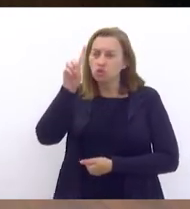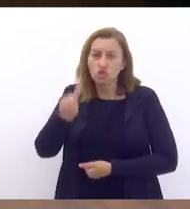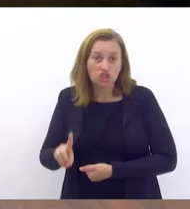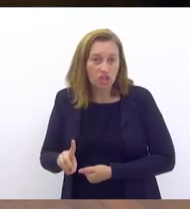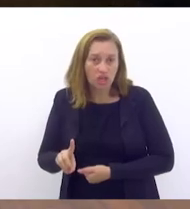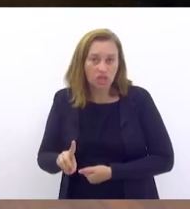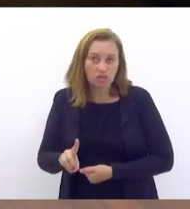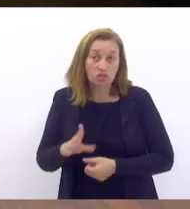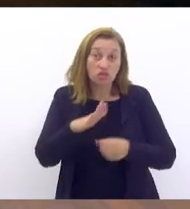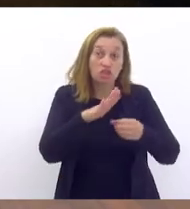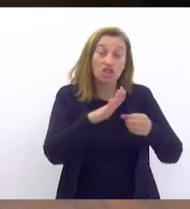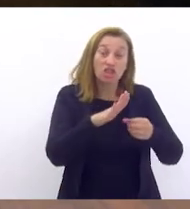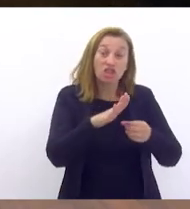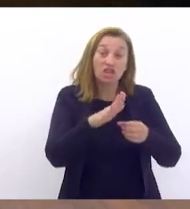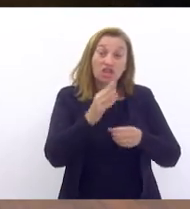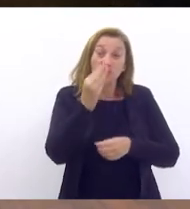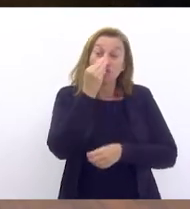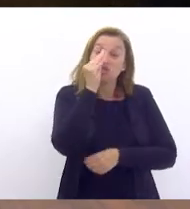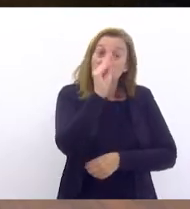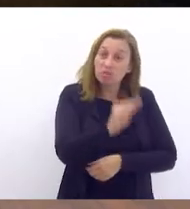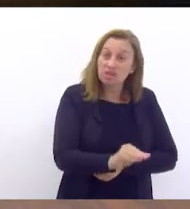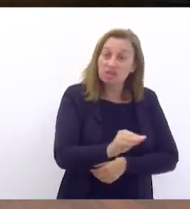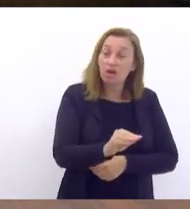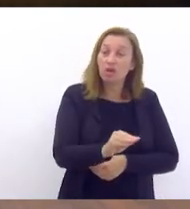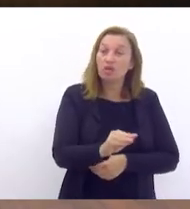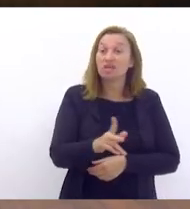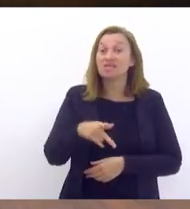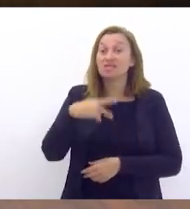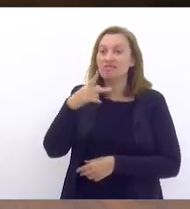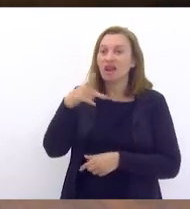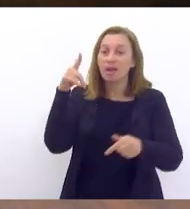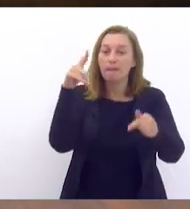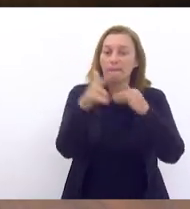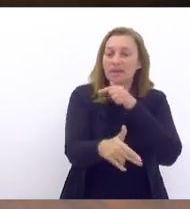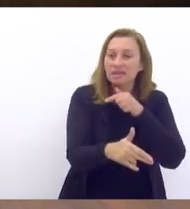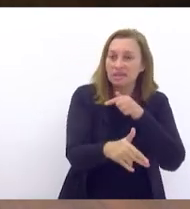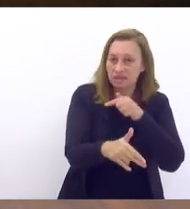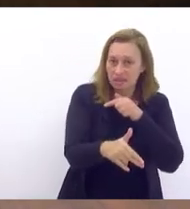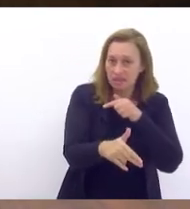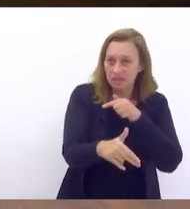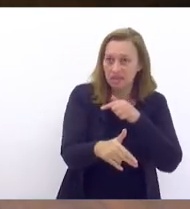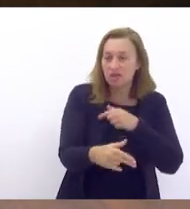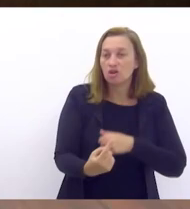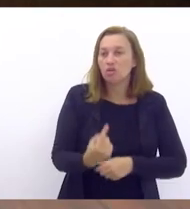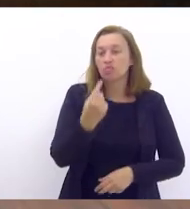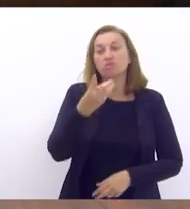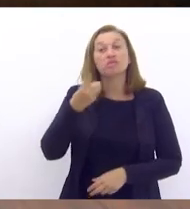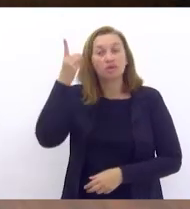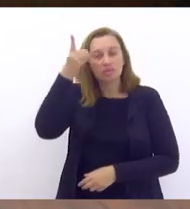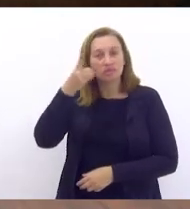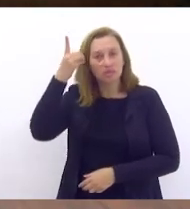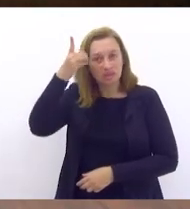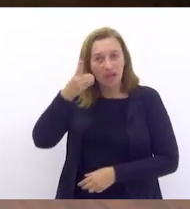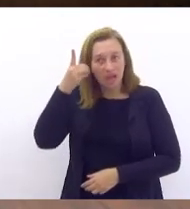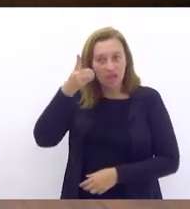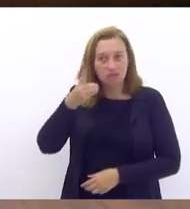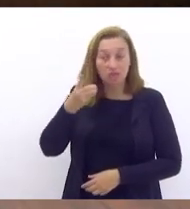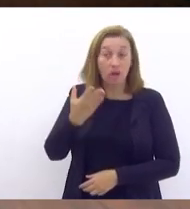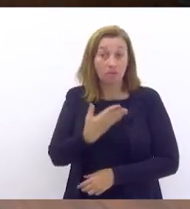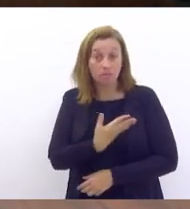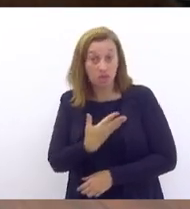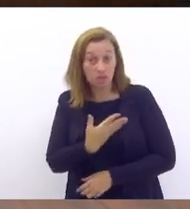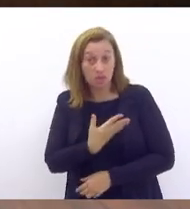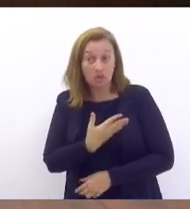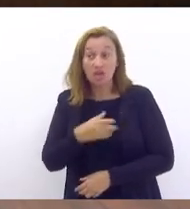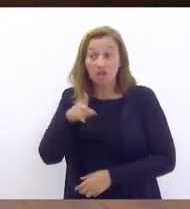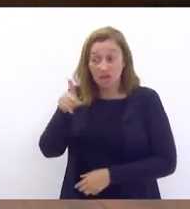tolir aquilo que está sendo dito, frear um parlamentar, irmão meu, quando o que